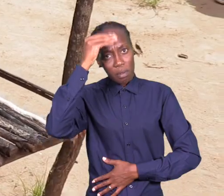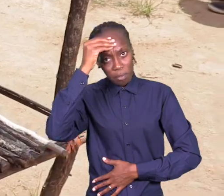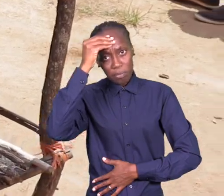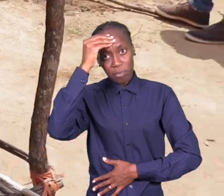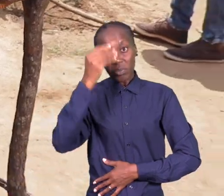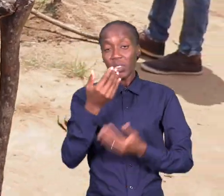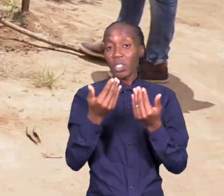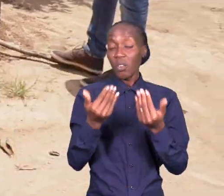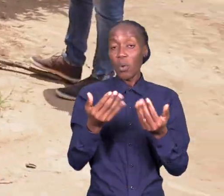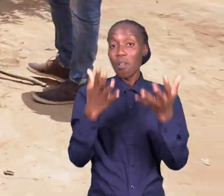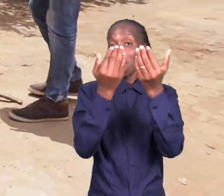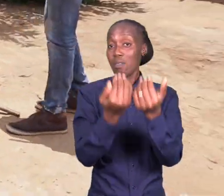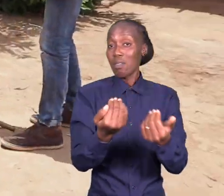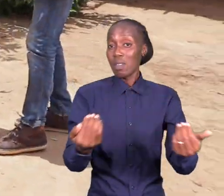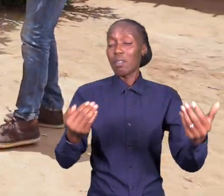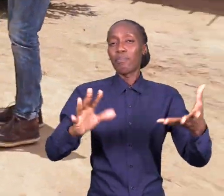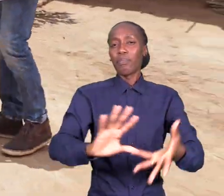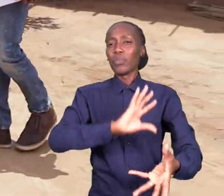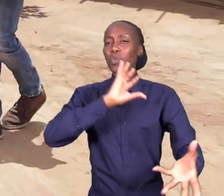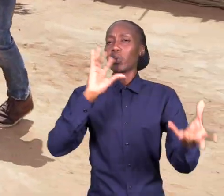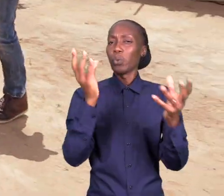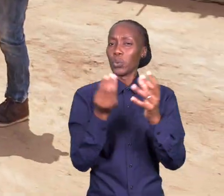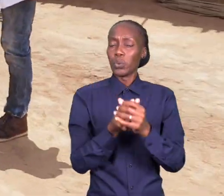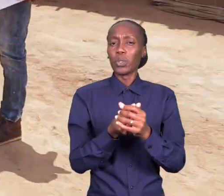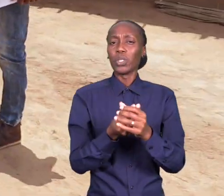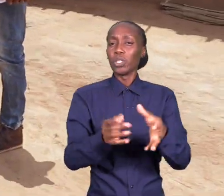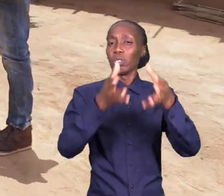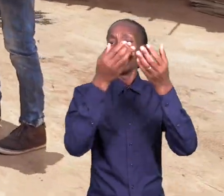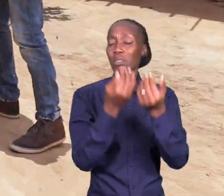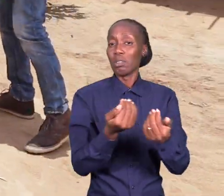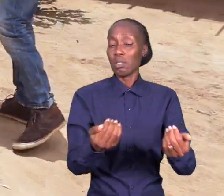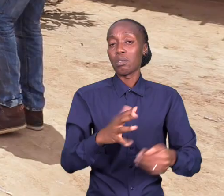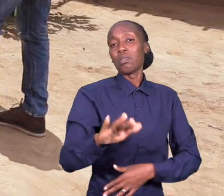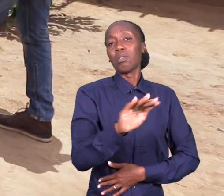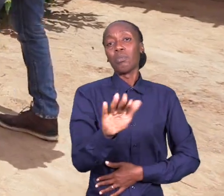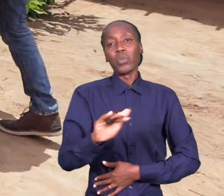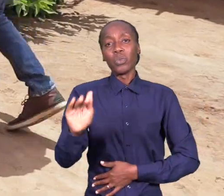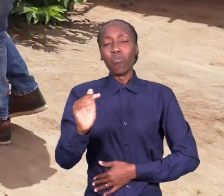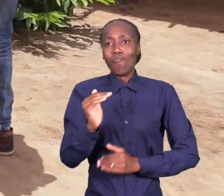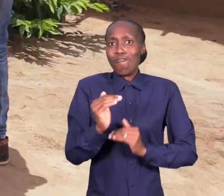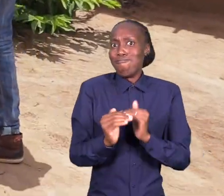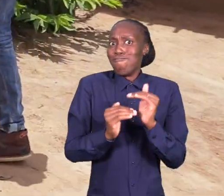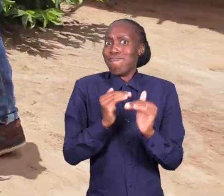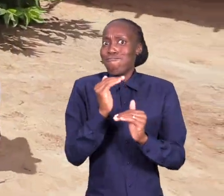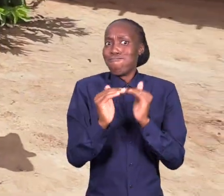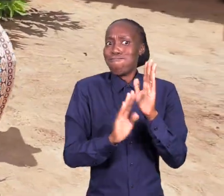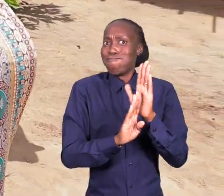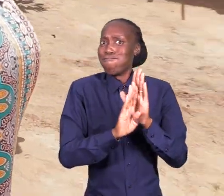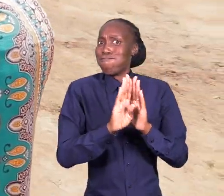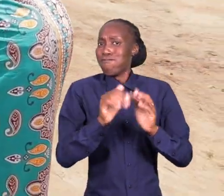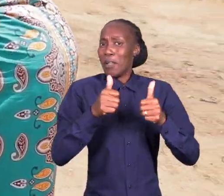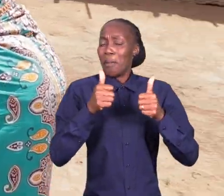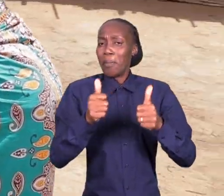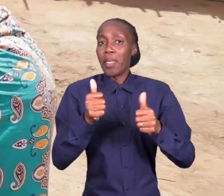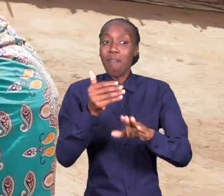conseguiram atacar, graças a Deus, as crianças, todas as crianças, dizer, a maioria das crianças aqui na comunidade